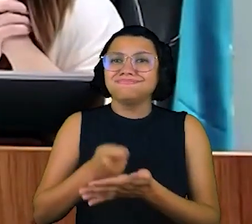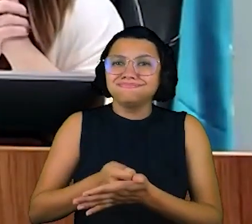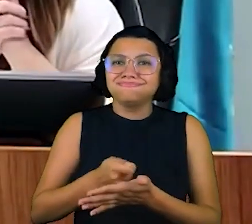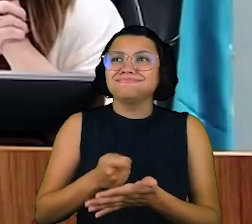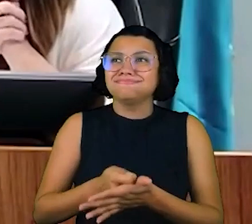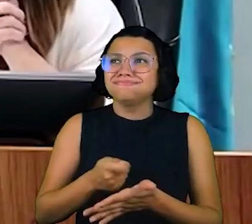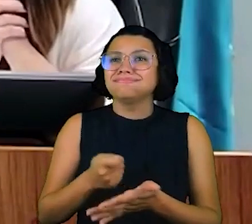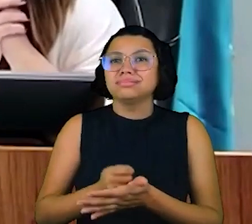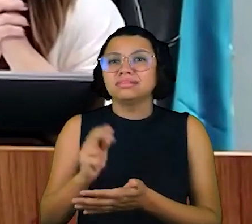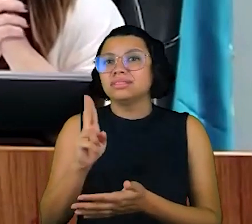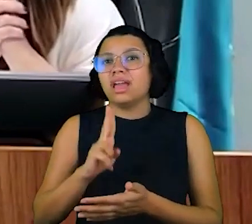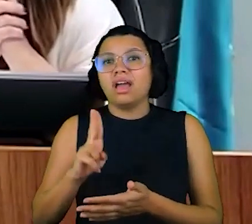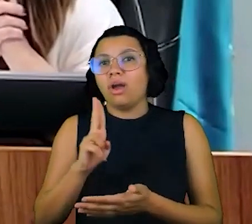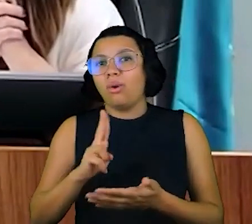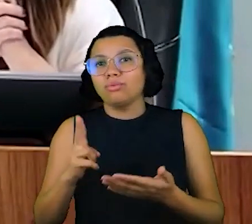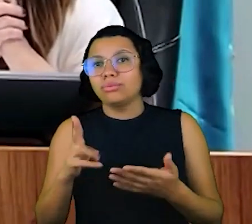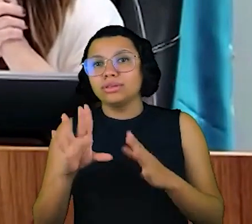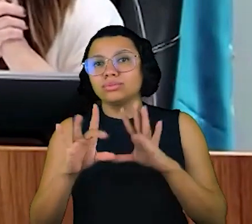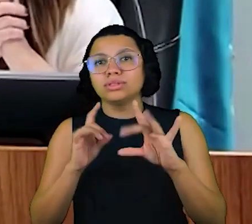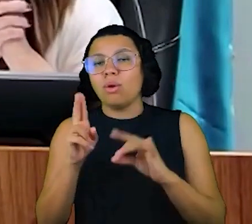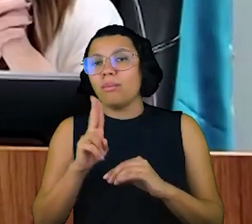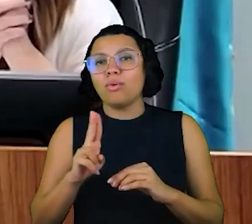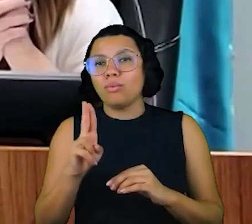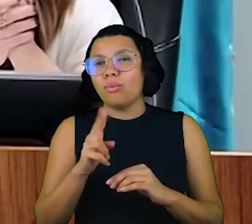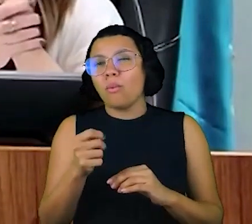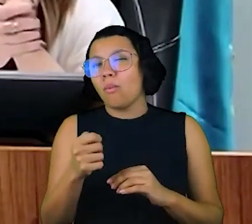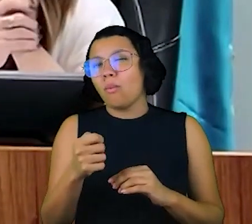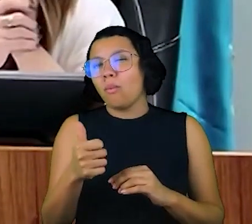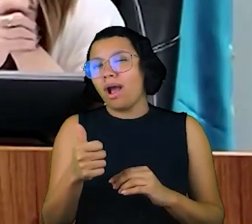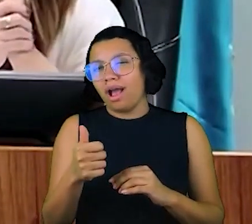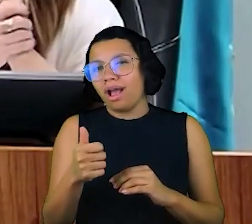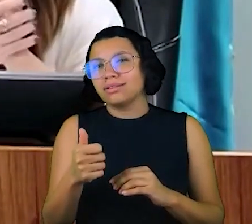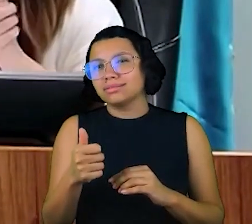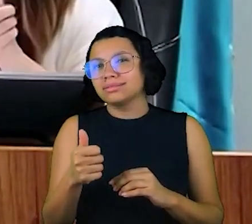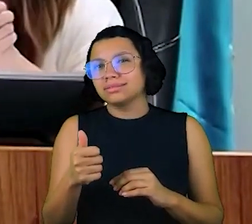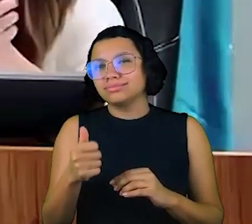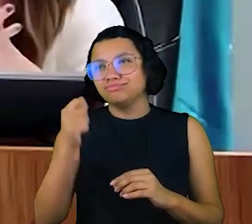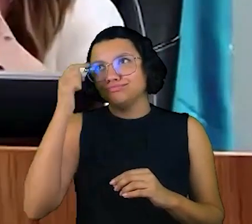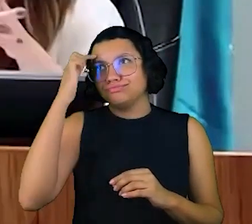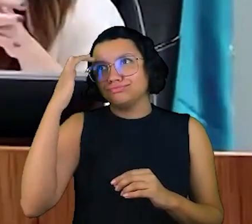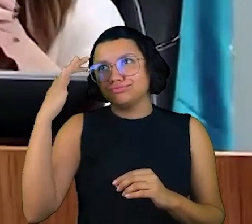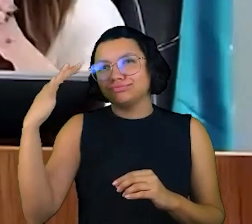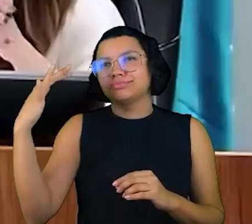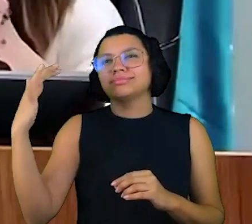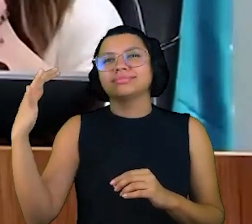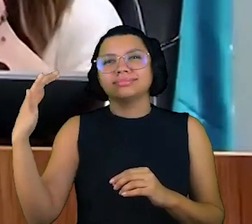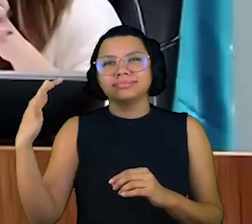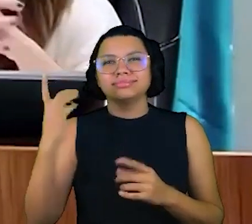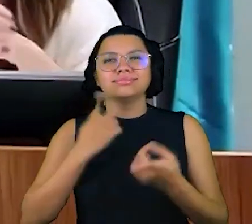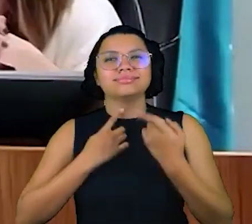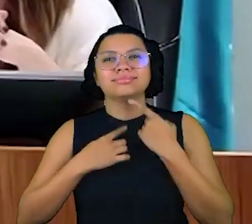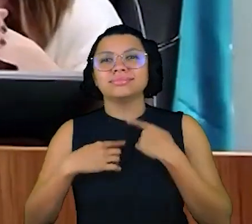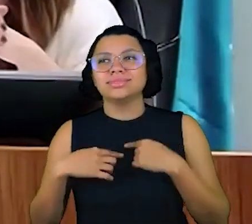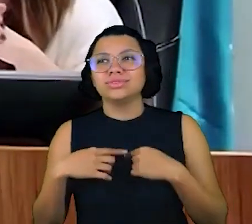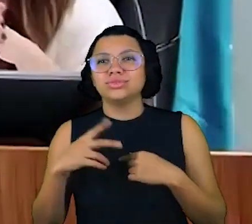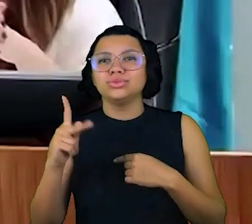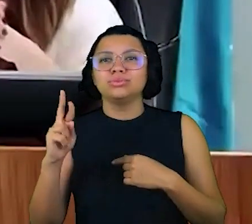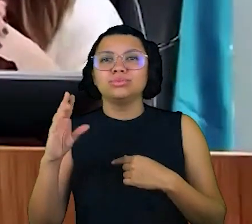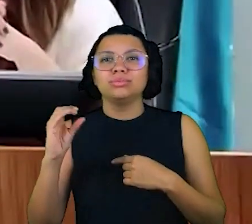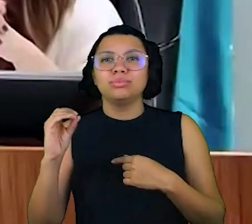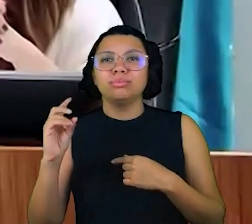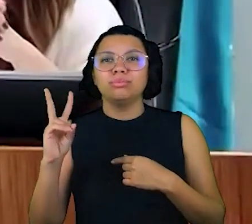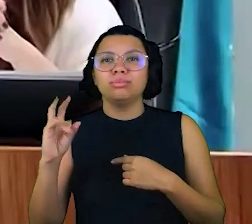essa persistente opção pela aplicação quase que fetichista de um